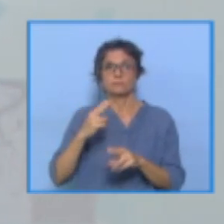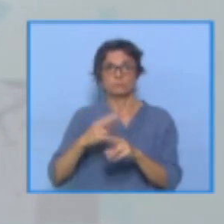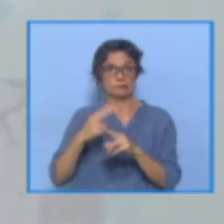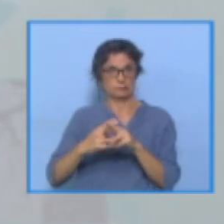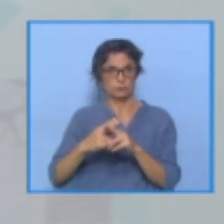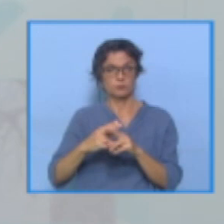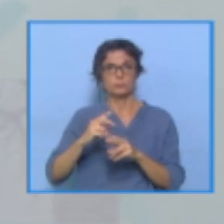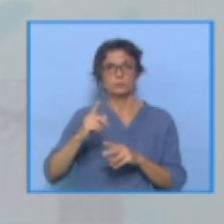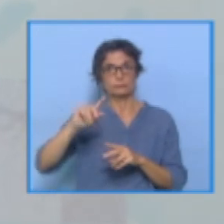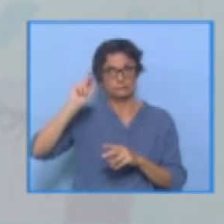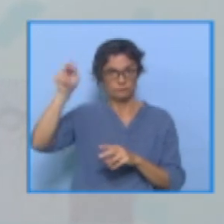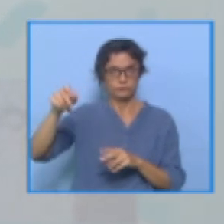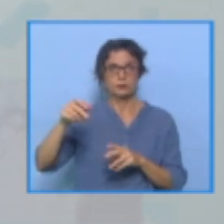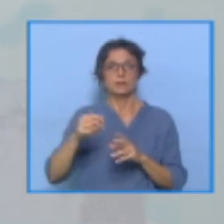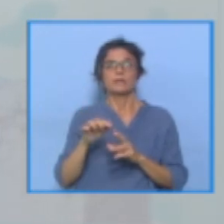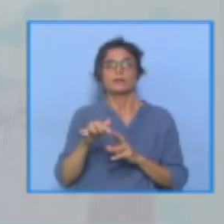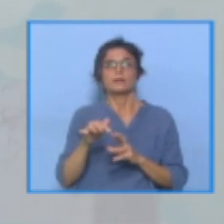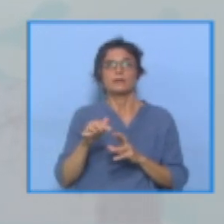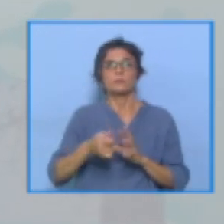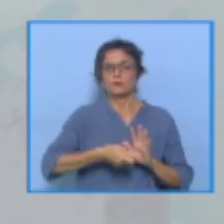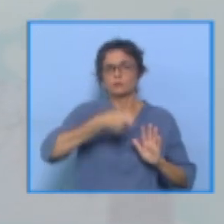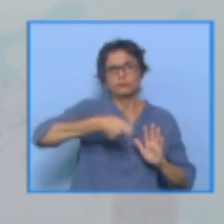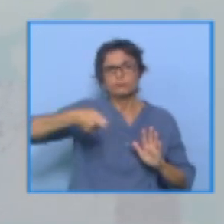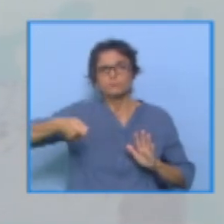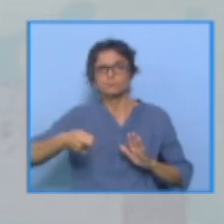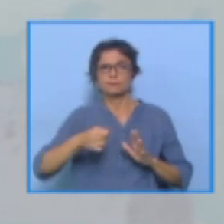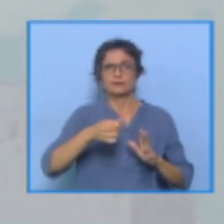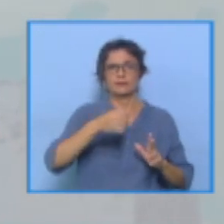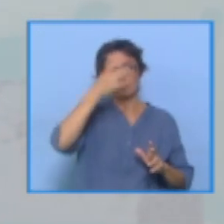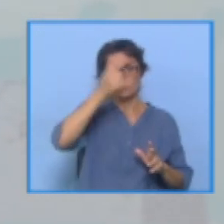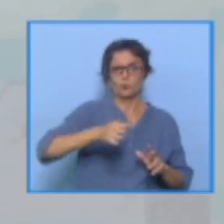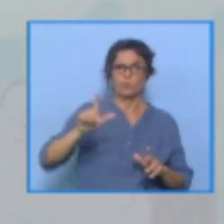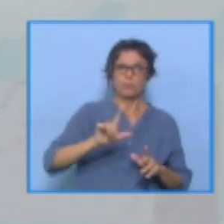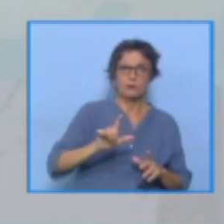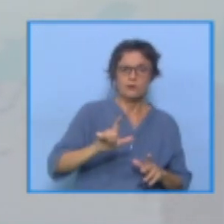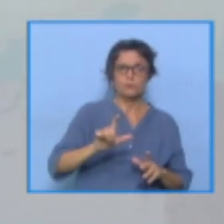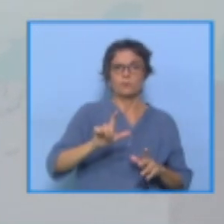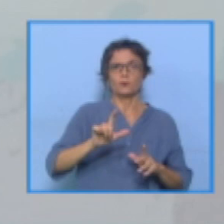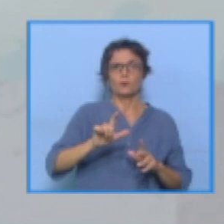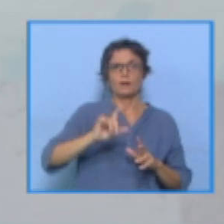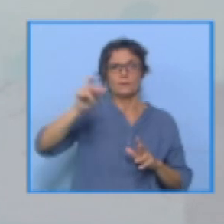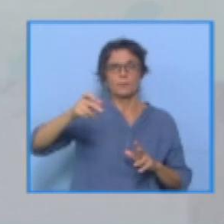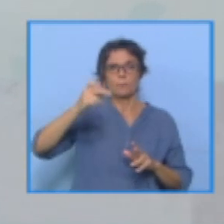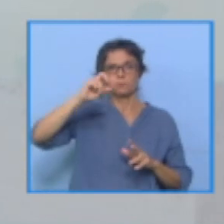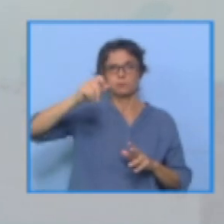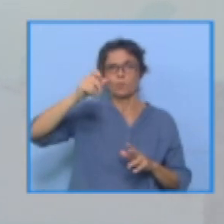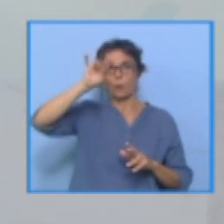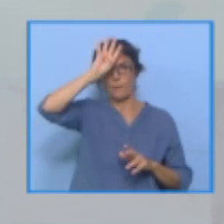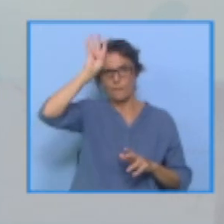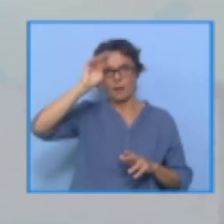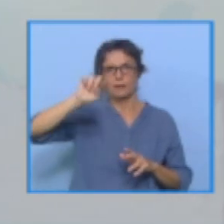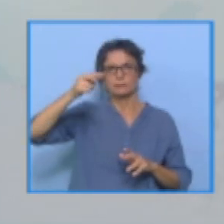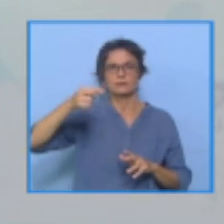a mala andou por todas estas dioceses, partiu de Setúbal, esteve em Lisboa, depois de Lisboa foi para Braga, de Braga para